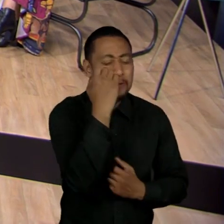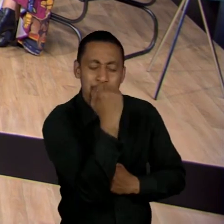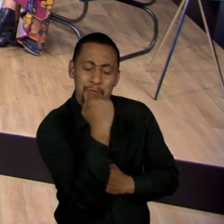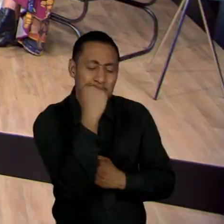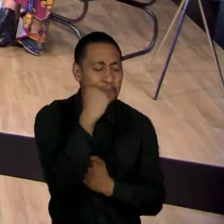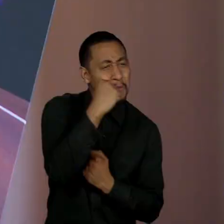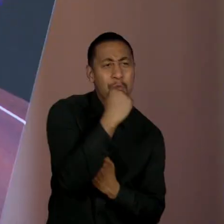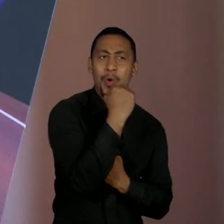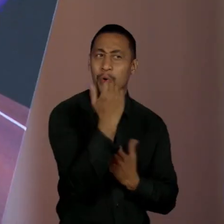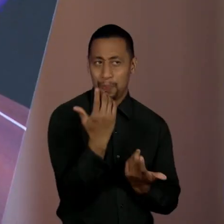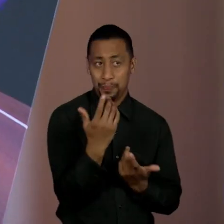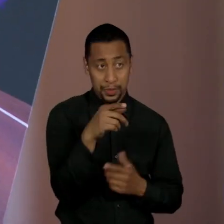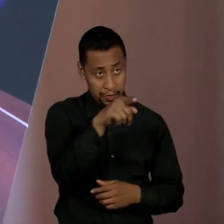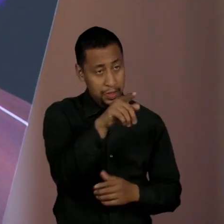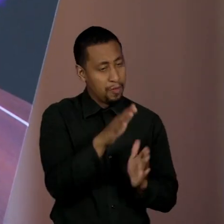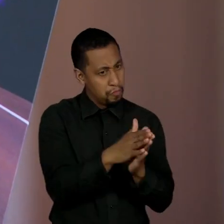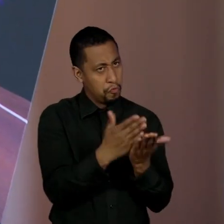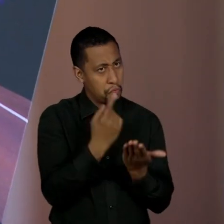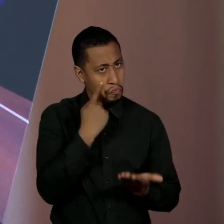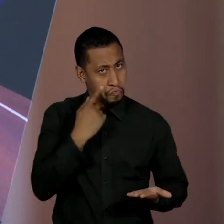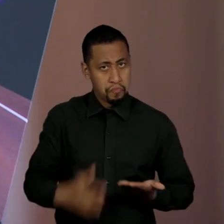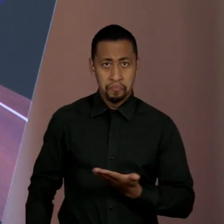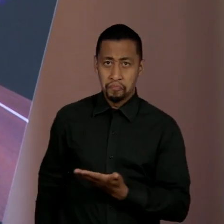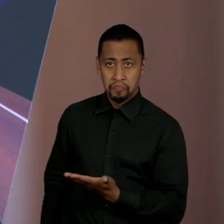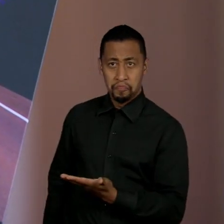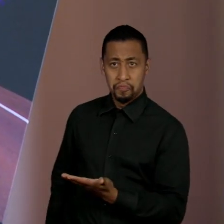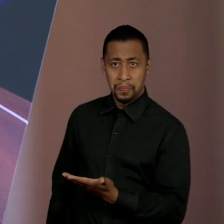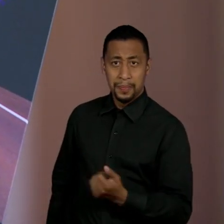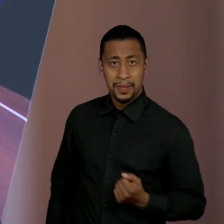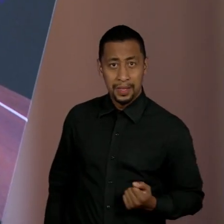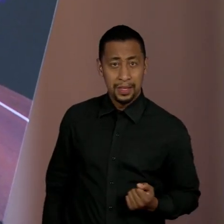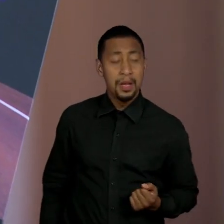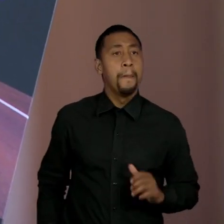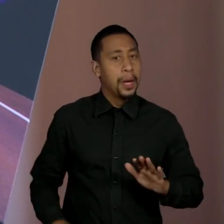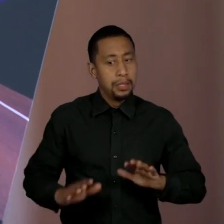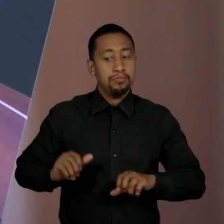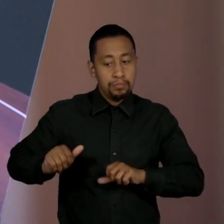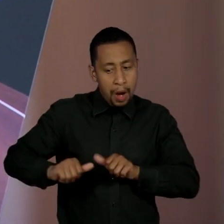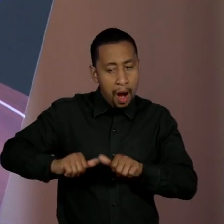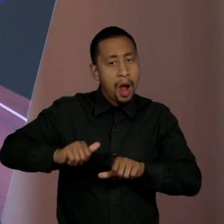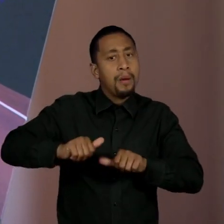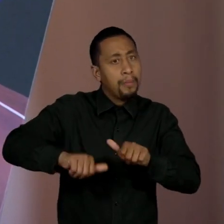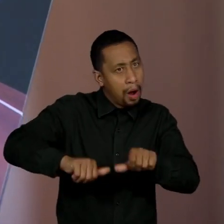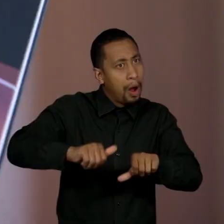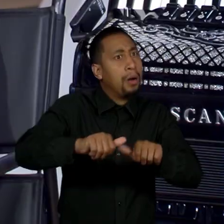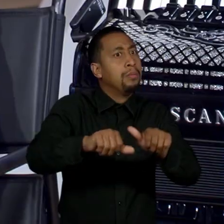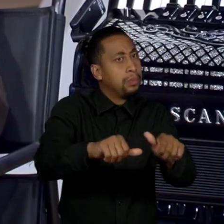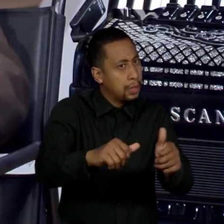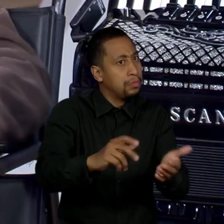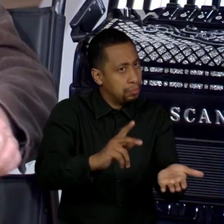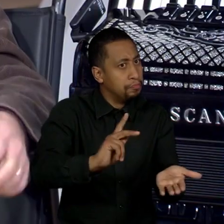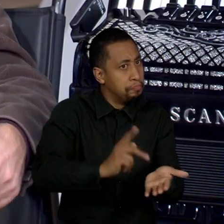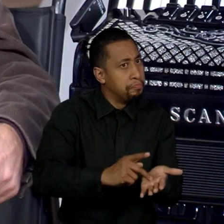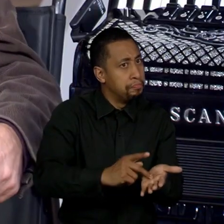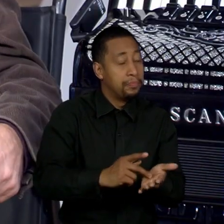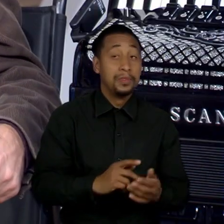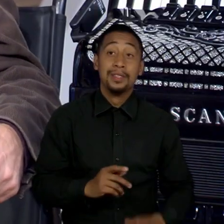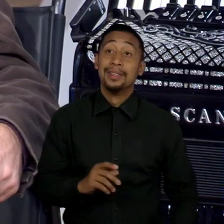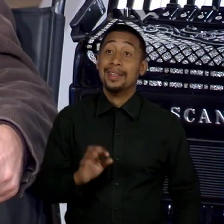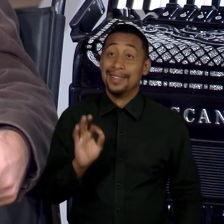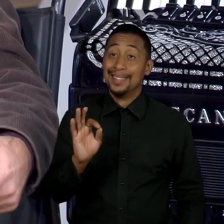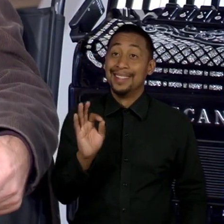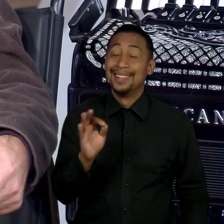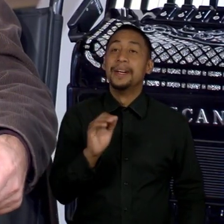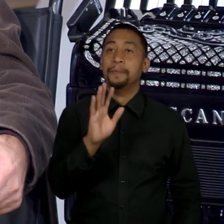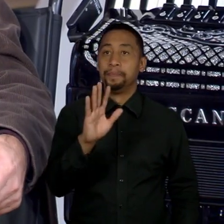assunto, Forró no Asfalto, que também é uma tradição, mas que vem passando por muitas transformações, não é? É, perfeito. Esse livro,